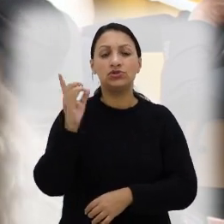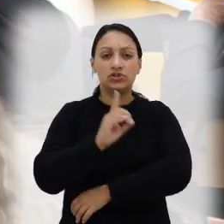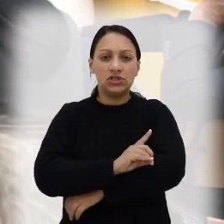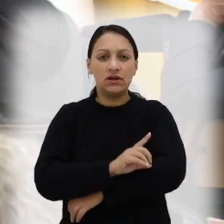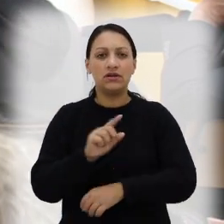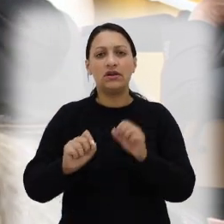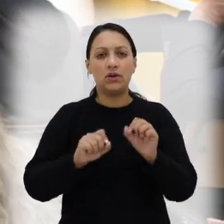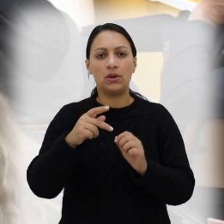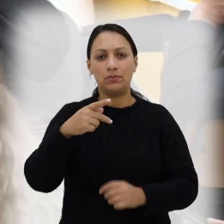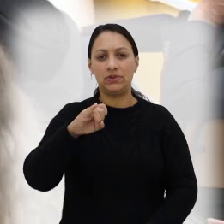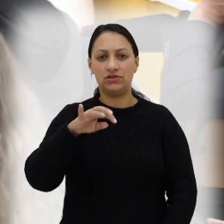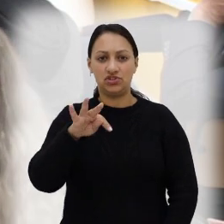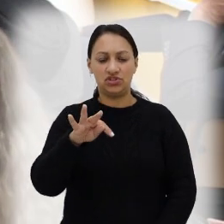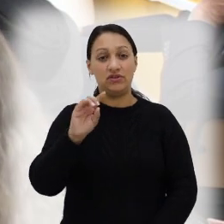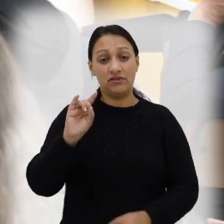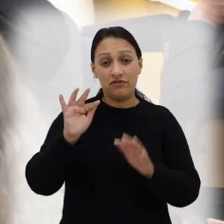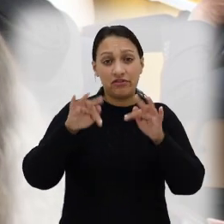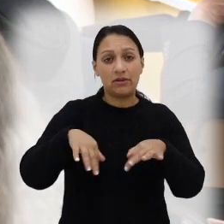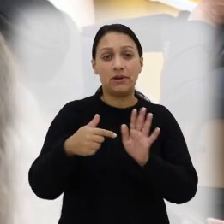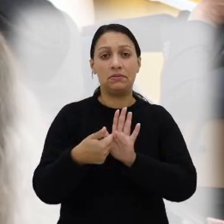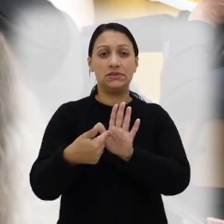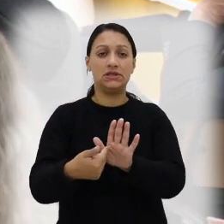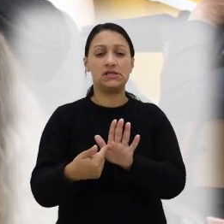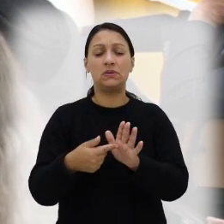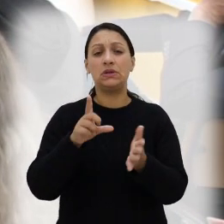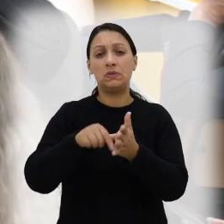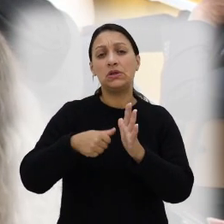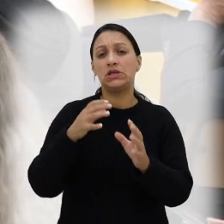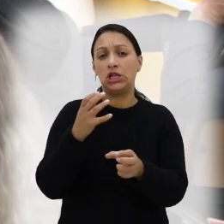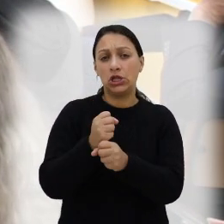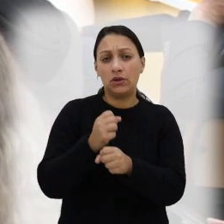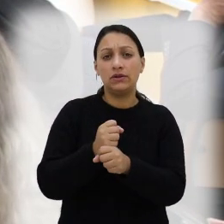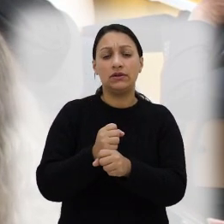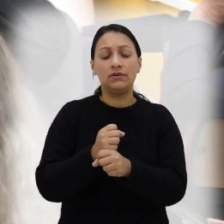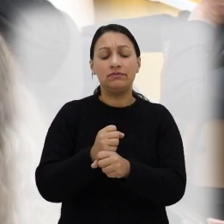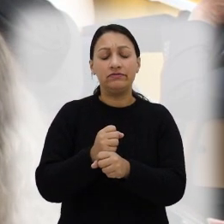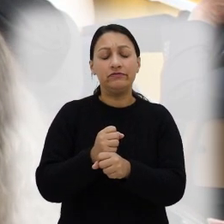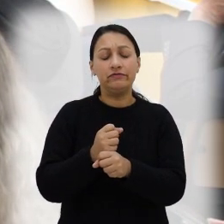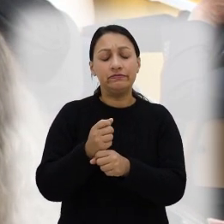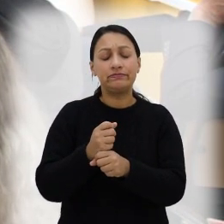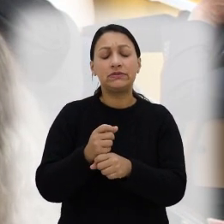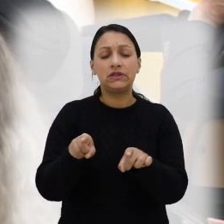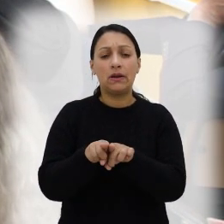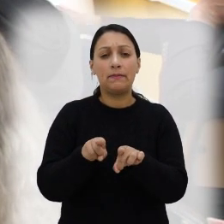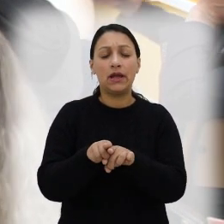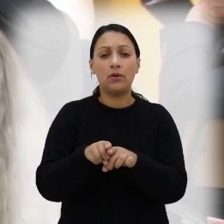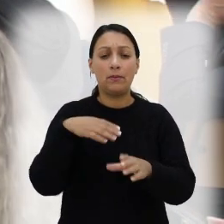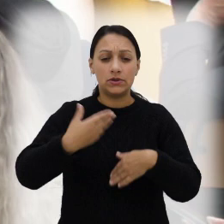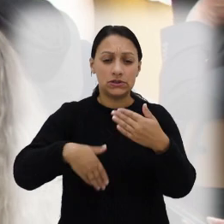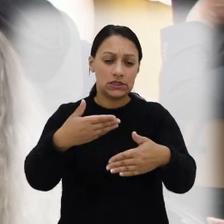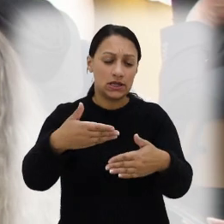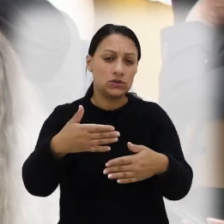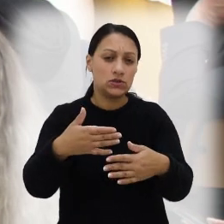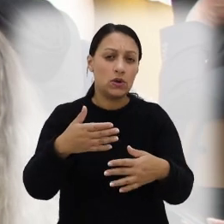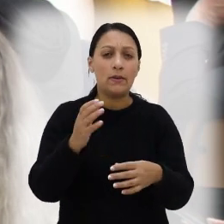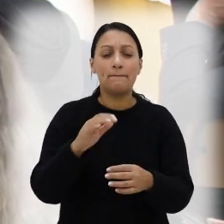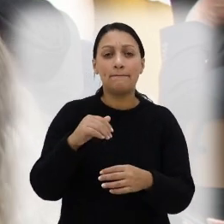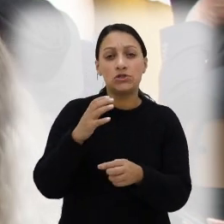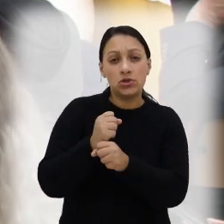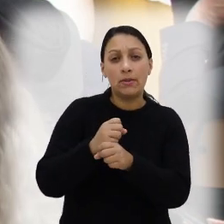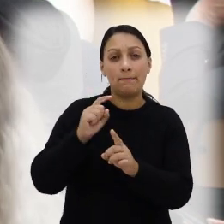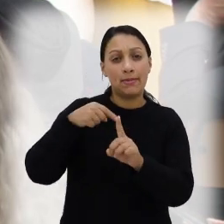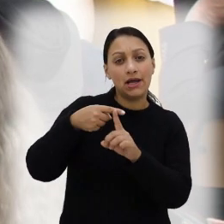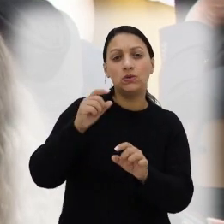pitch final, que também vai contar nessa nota final ali, mas a ideia é que o processo contabiliza mais do que